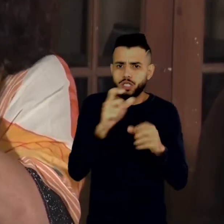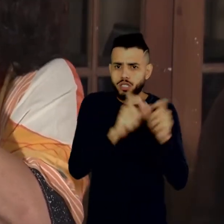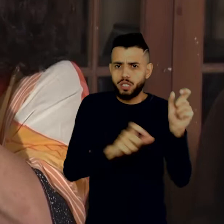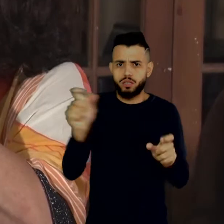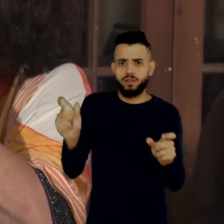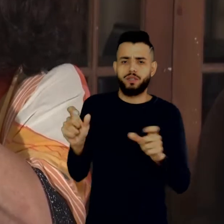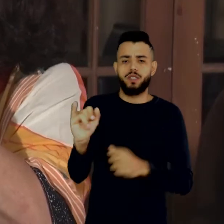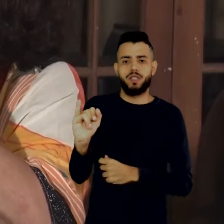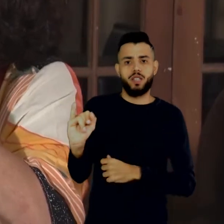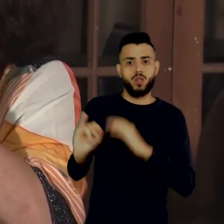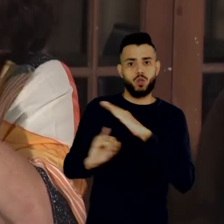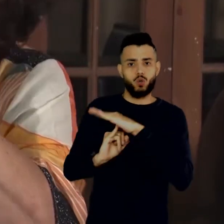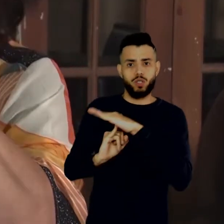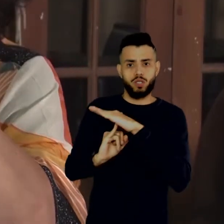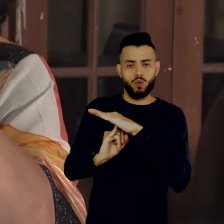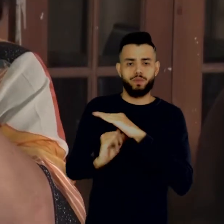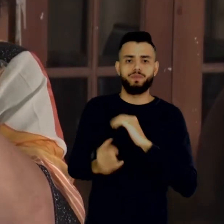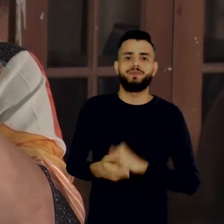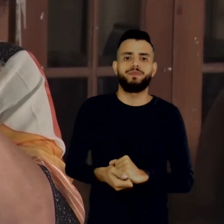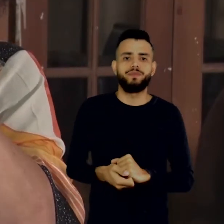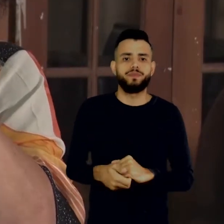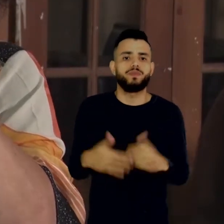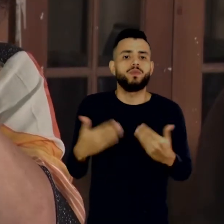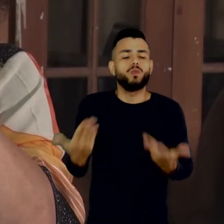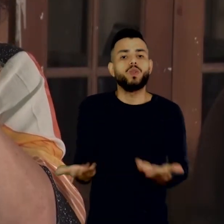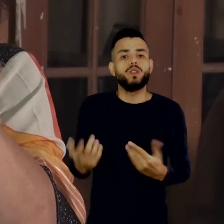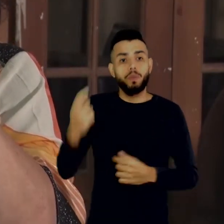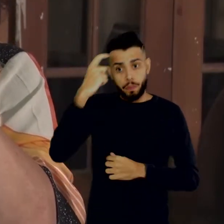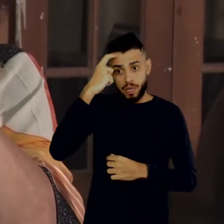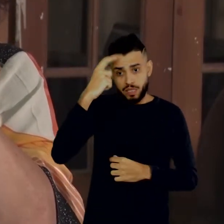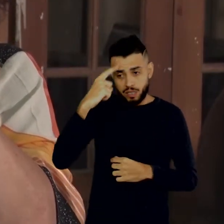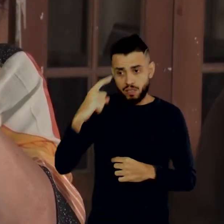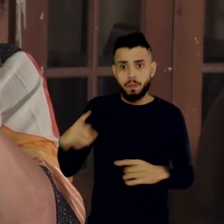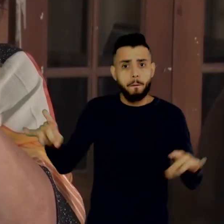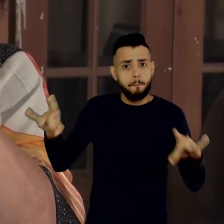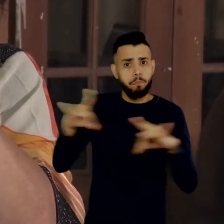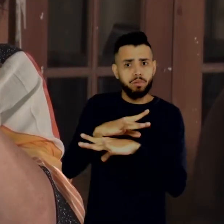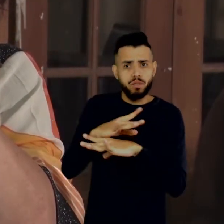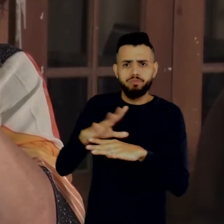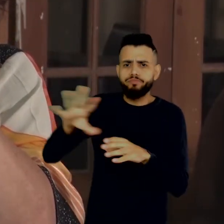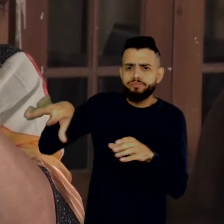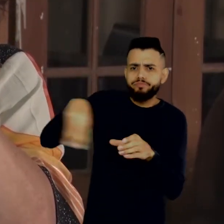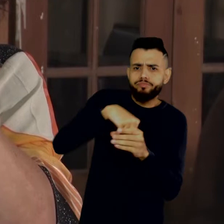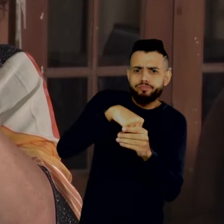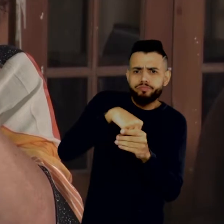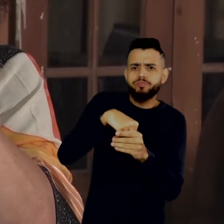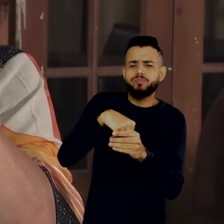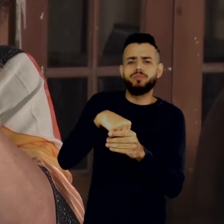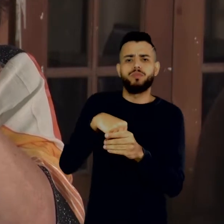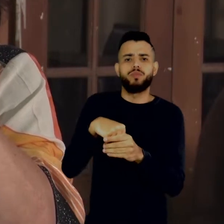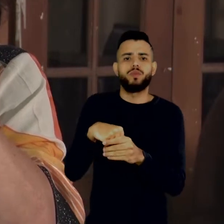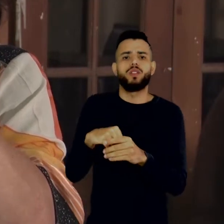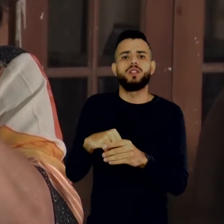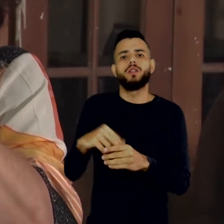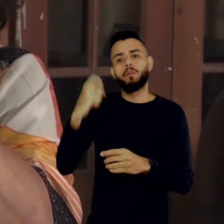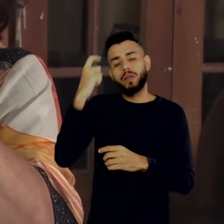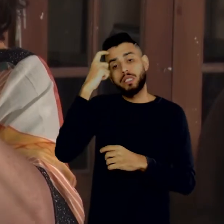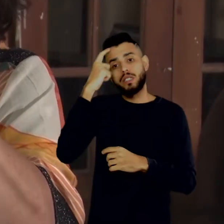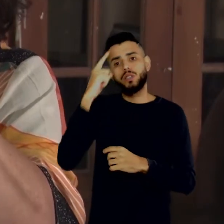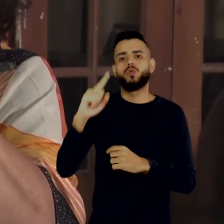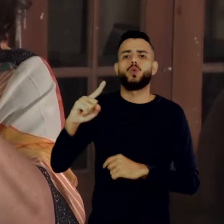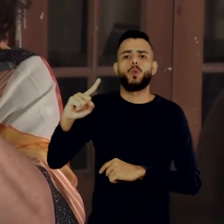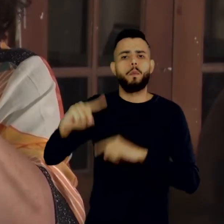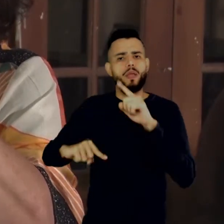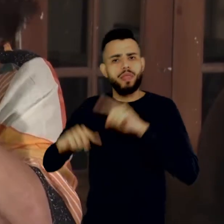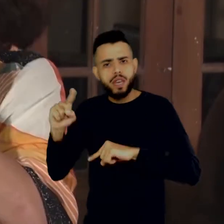gente traz essa temática da plena integração, a gente está falando tanto dos aspectos materiais